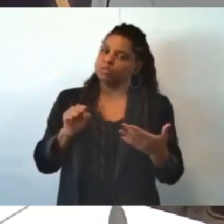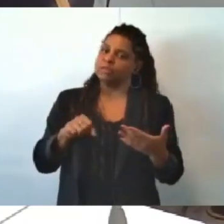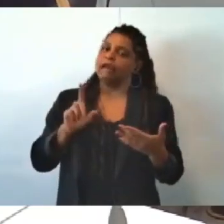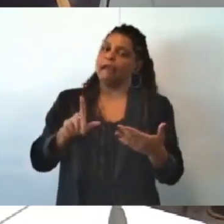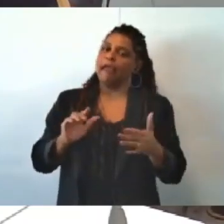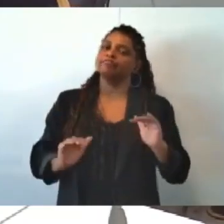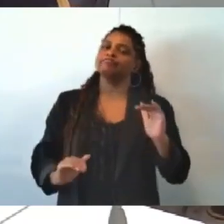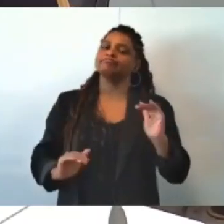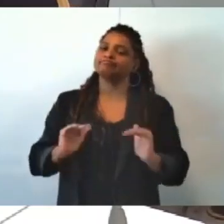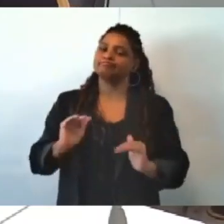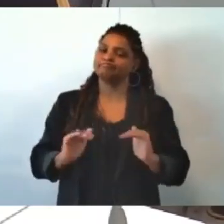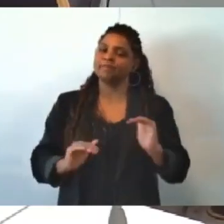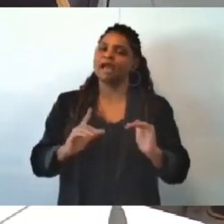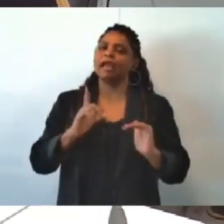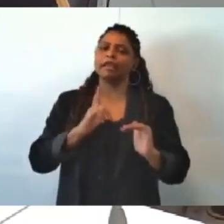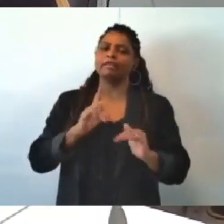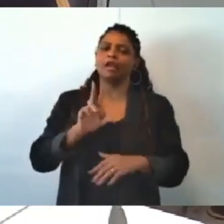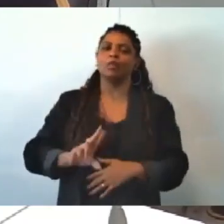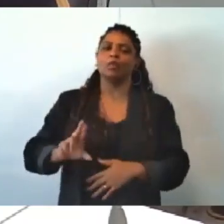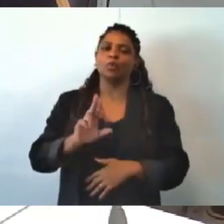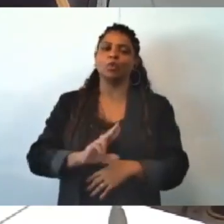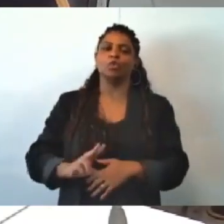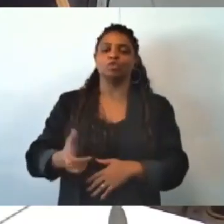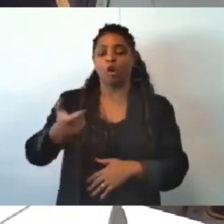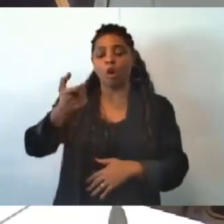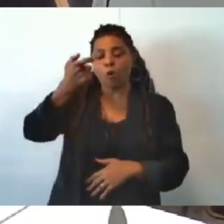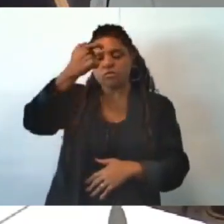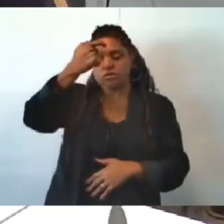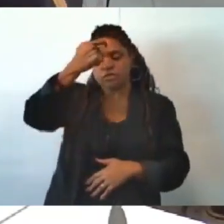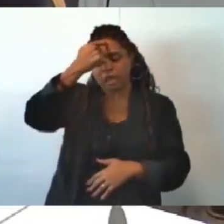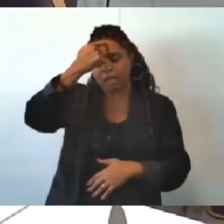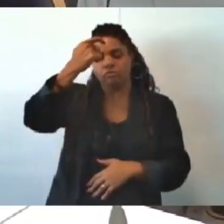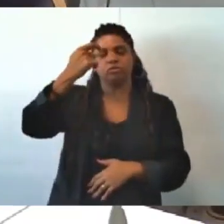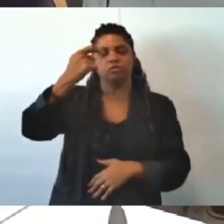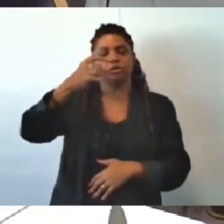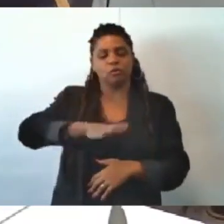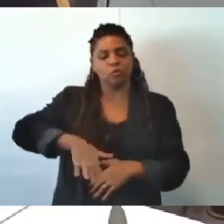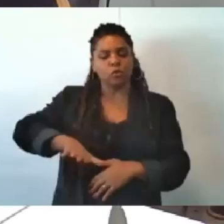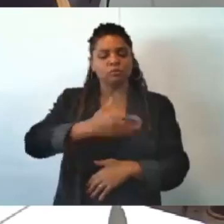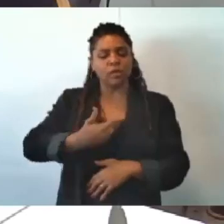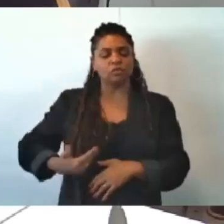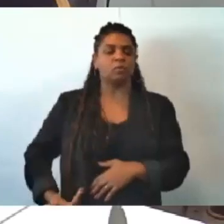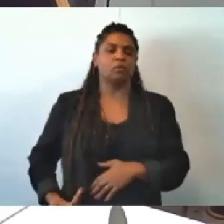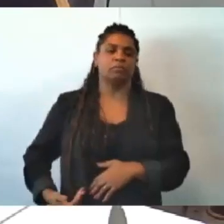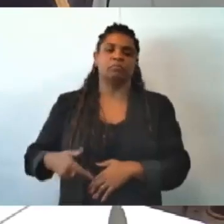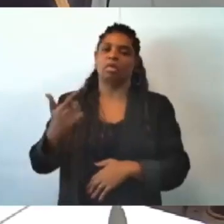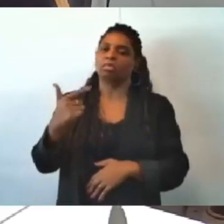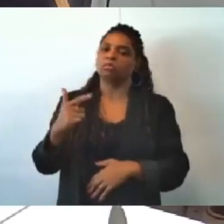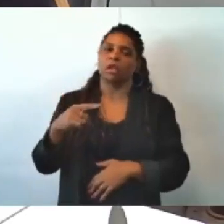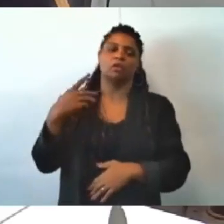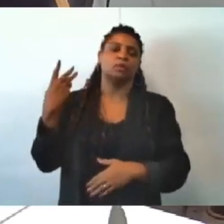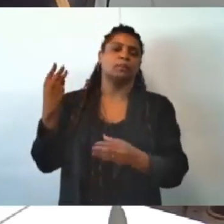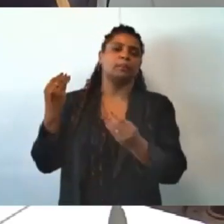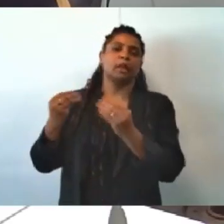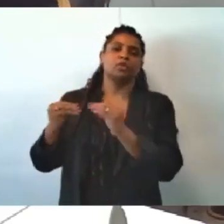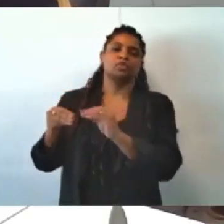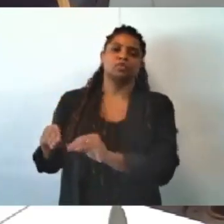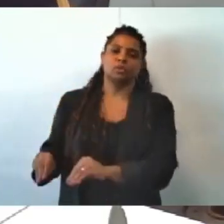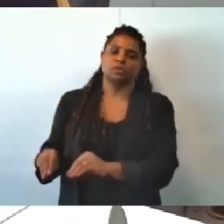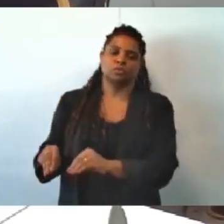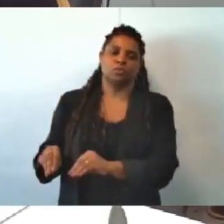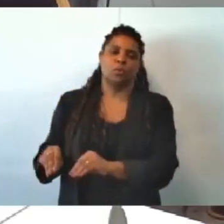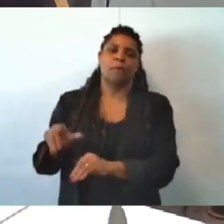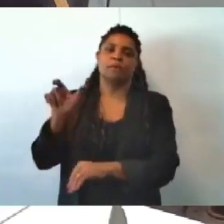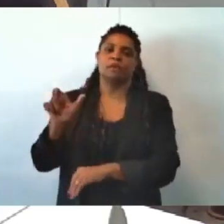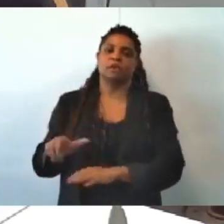consciente do espaço público, sem comprometer o dia a dia dos moradores, comerciantes e das atividades educacionais